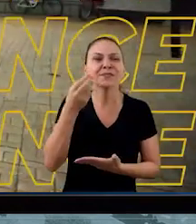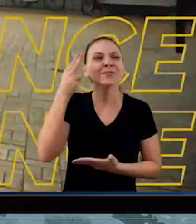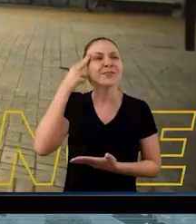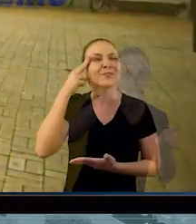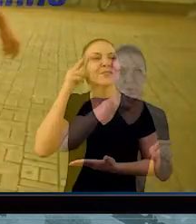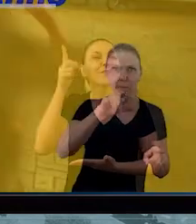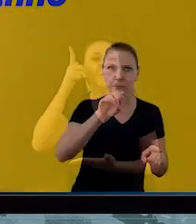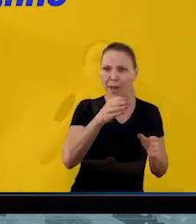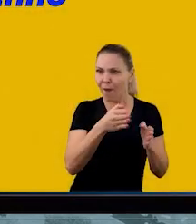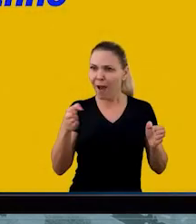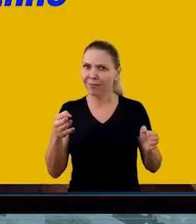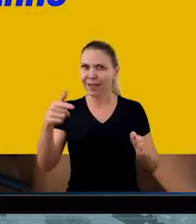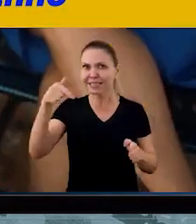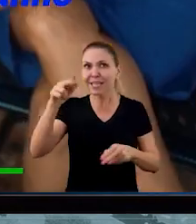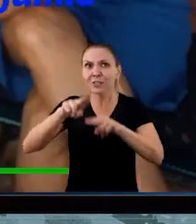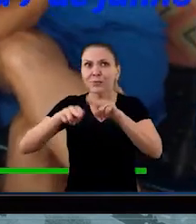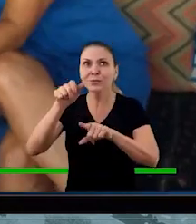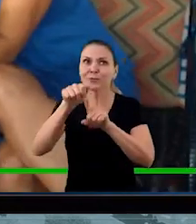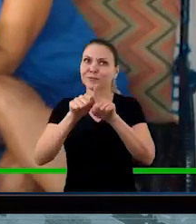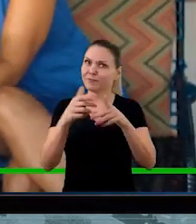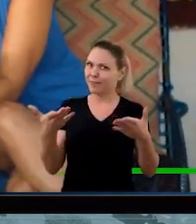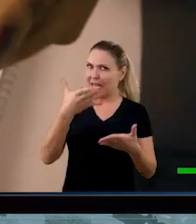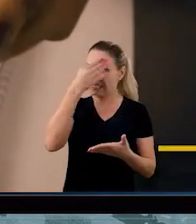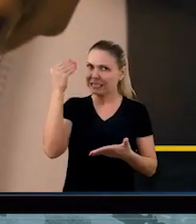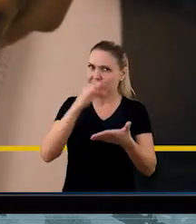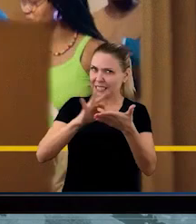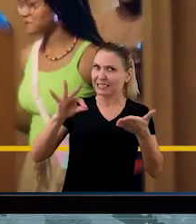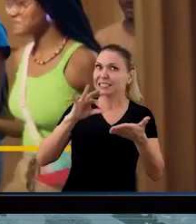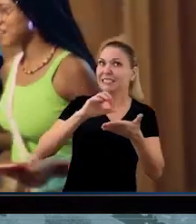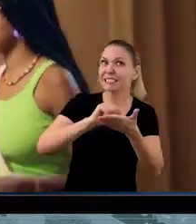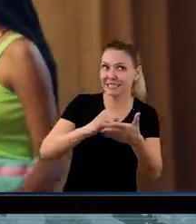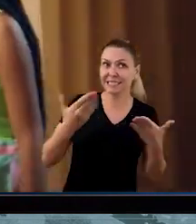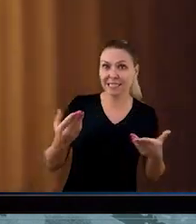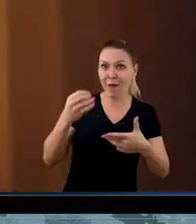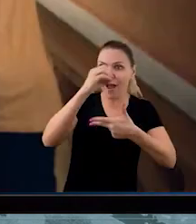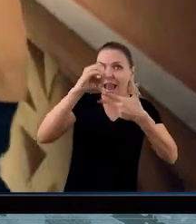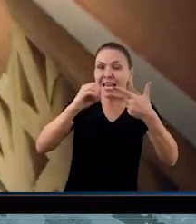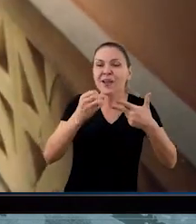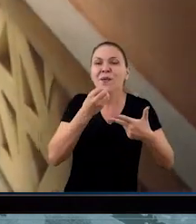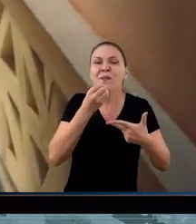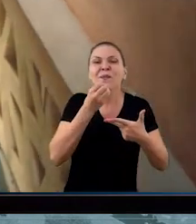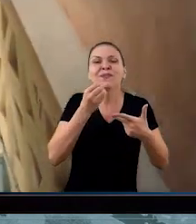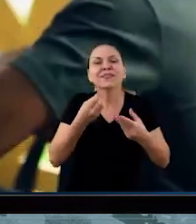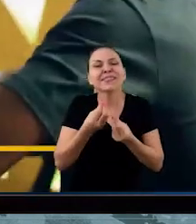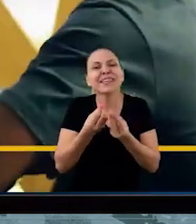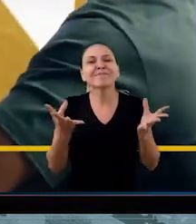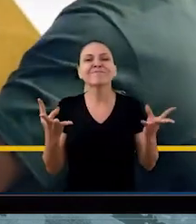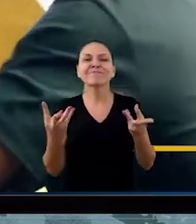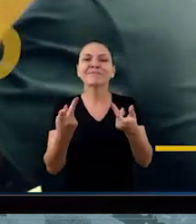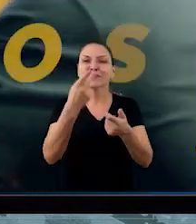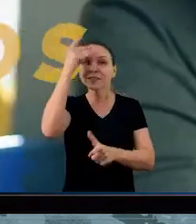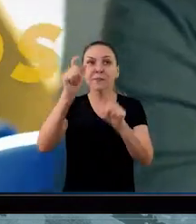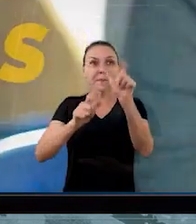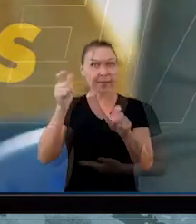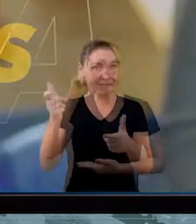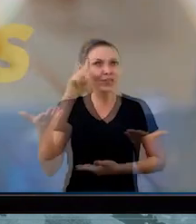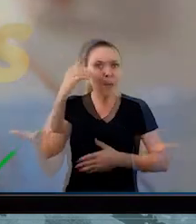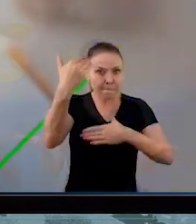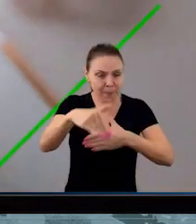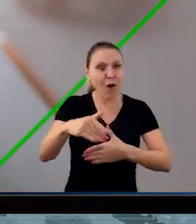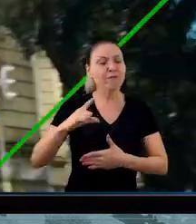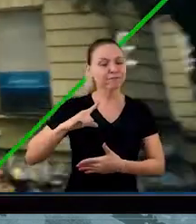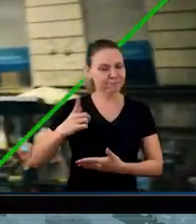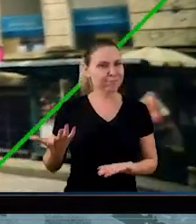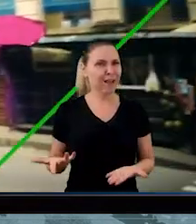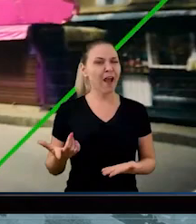estão abertas e vão até o dia 7 de junho. As provas vão ser aplicadas nos dias 3 e 10 de novembro. Para se